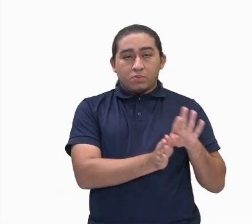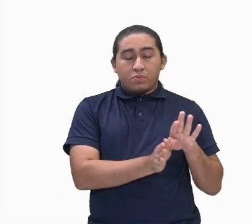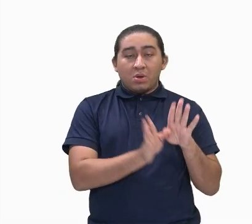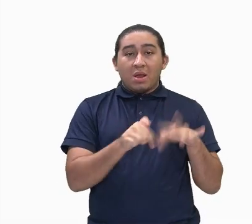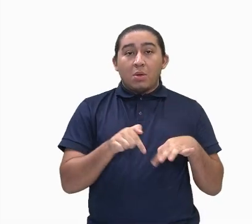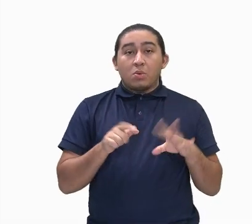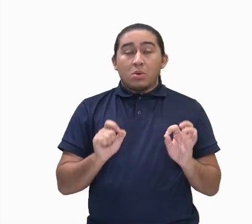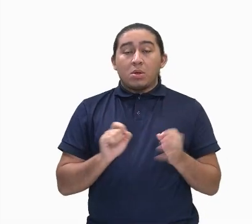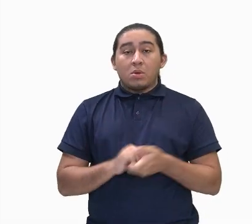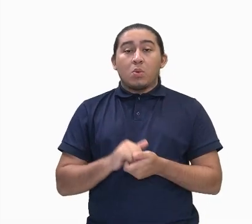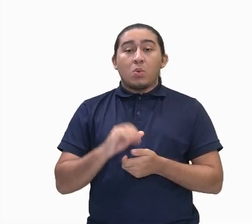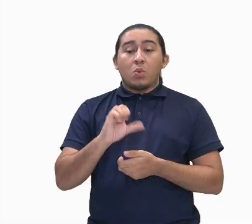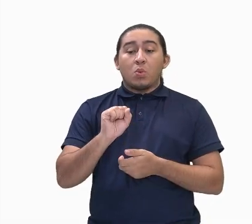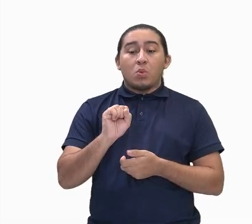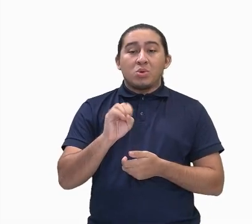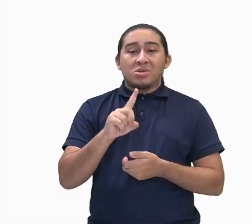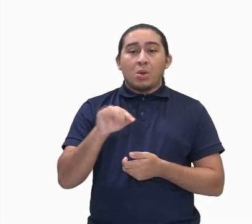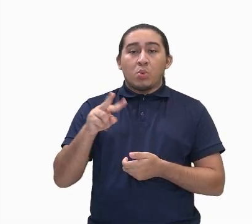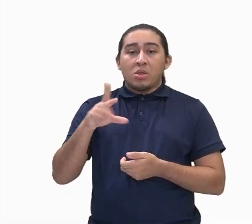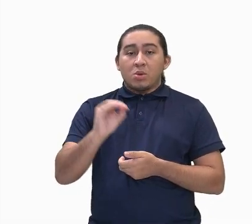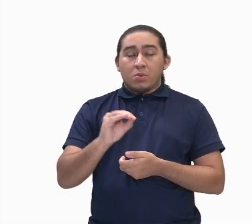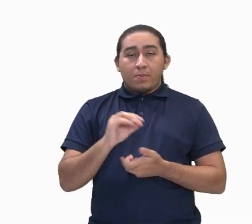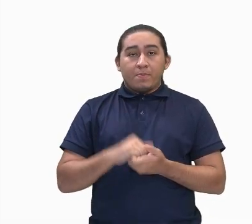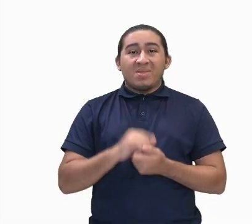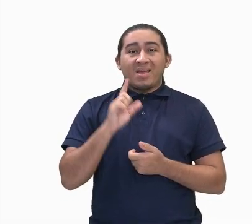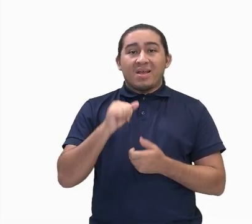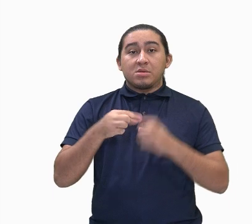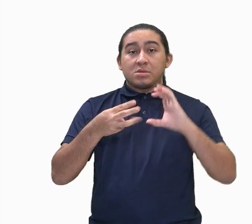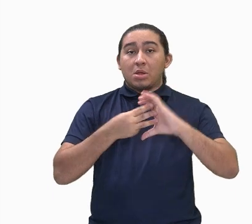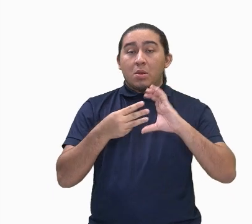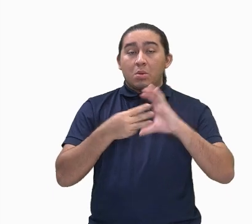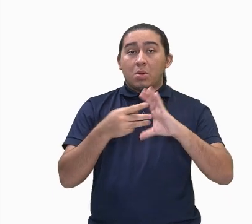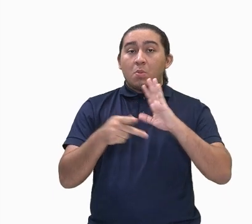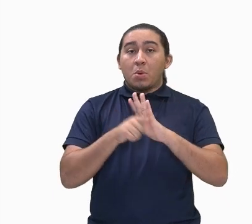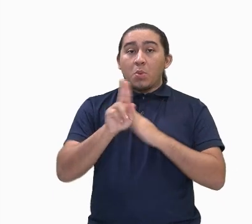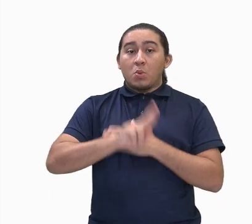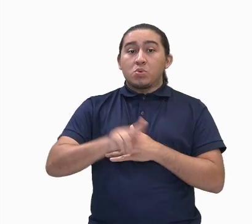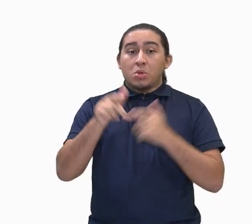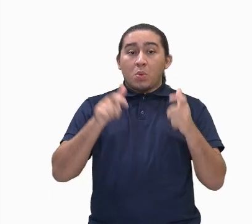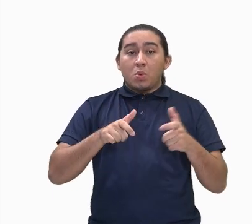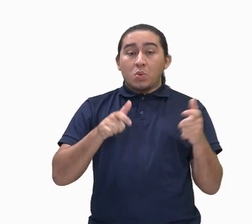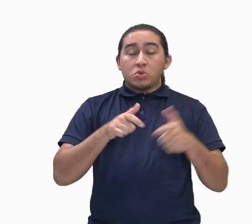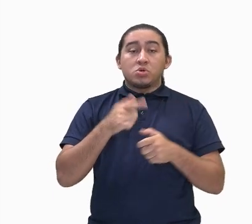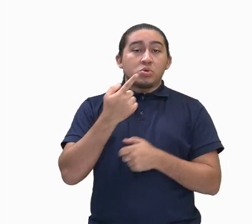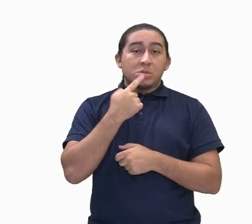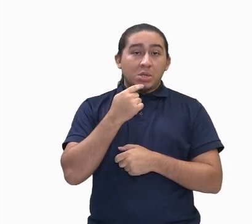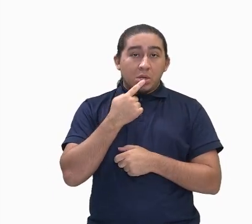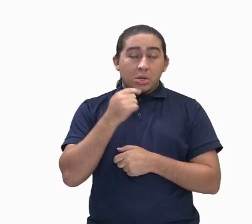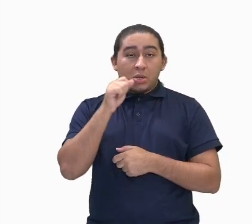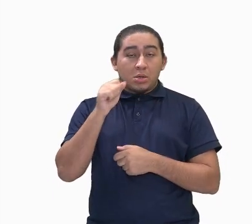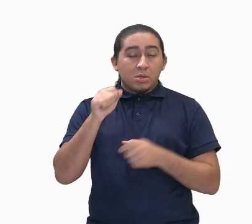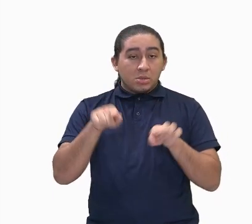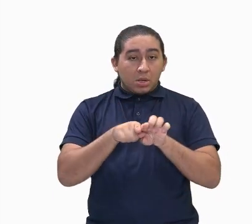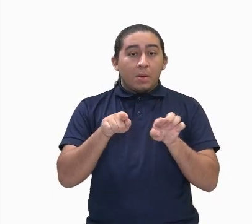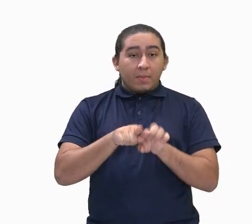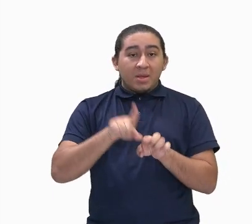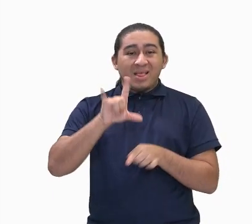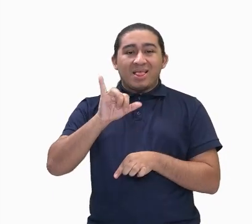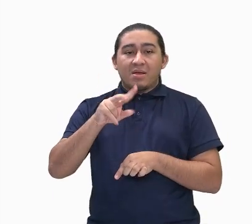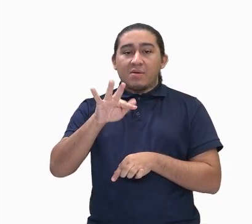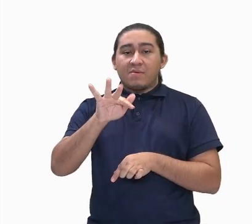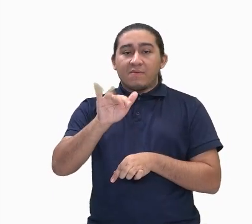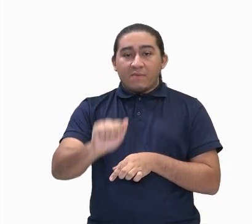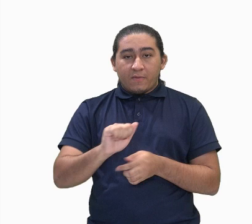só, tem a função de produzir as células típicas do sangue e da linfa. E existem duas variações,